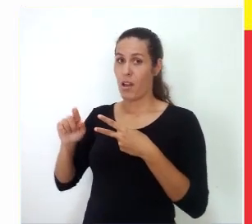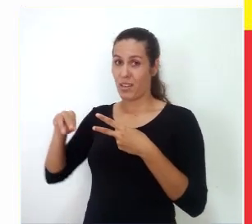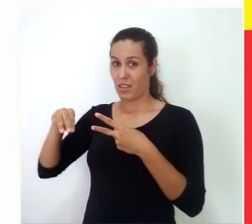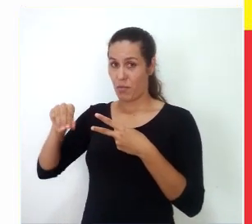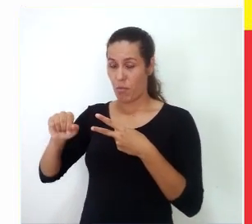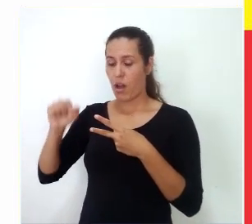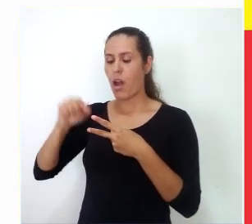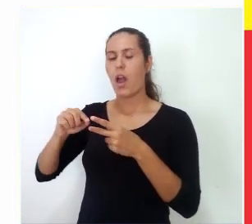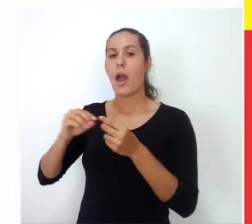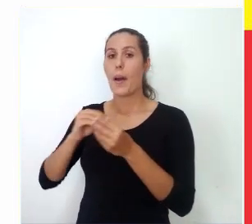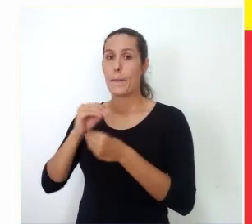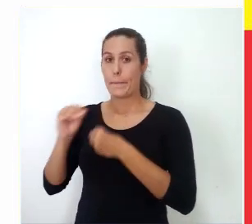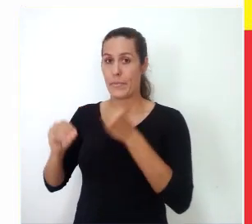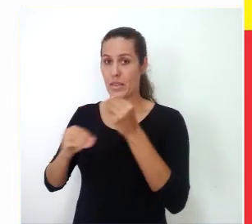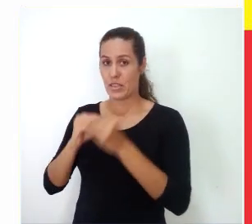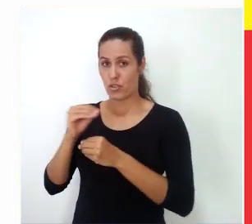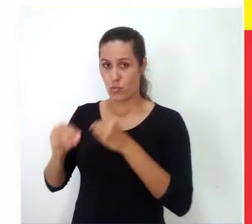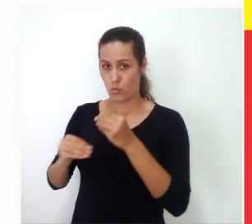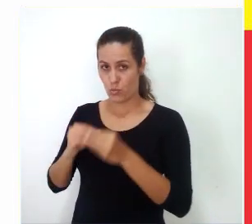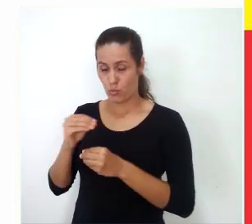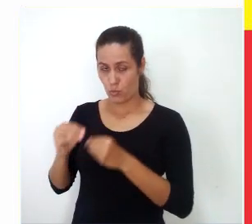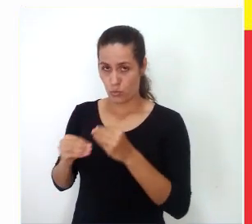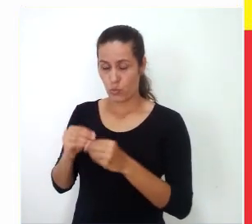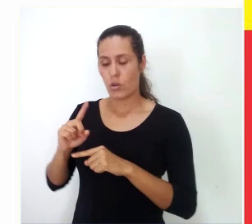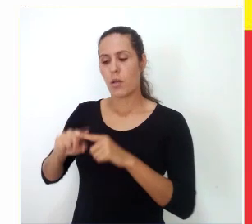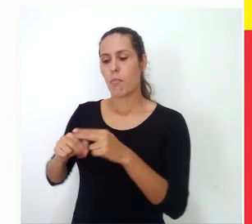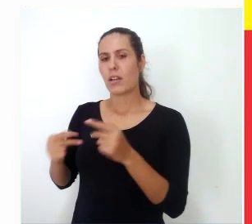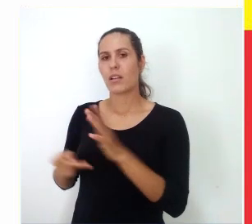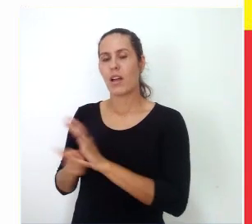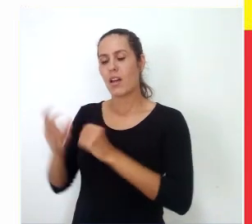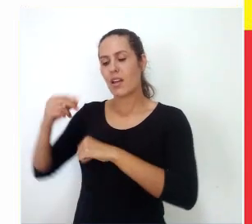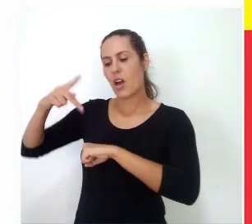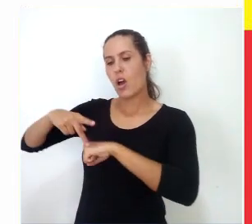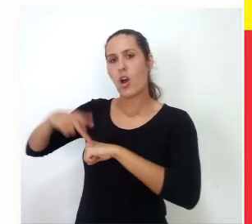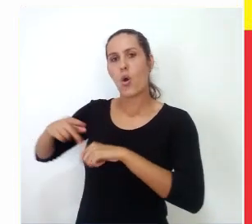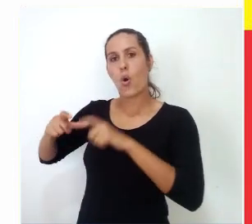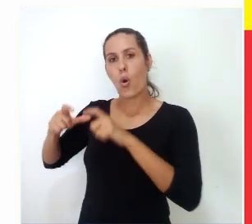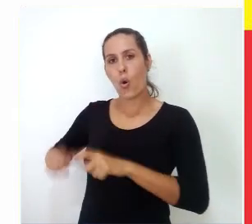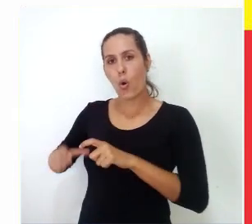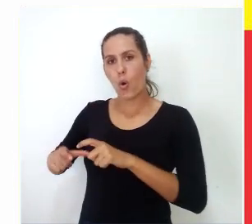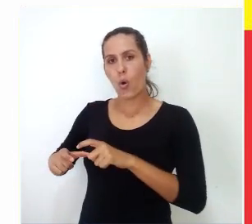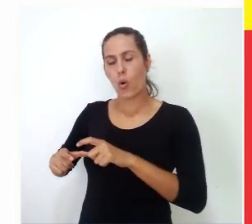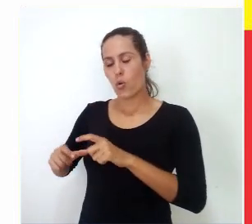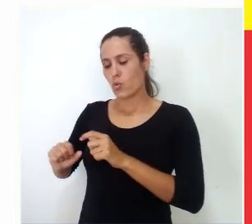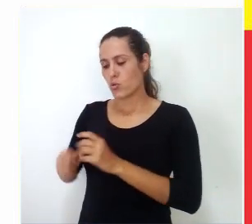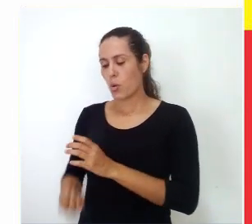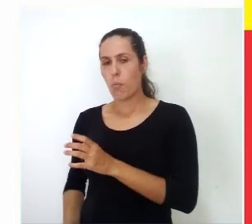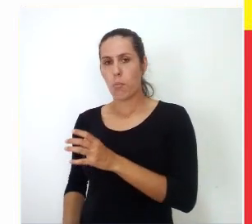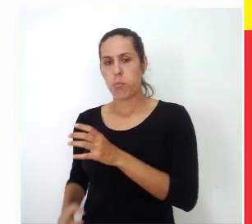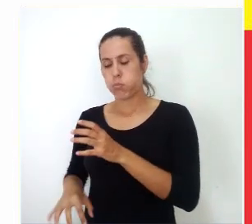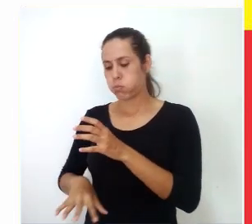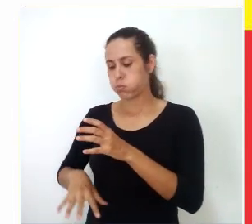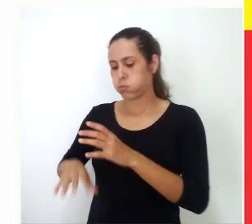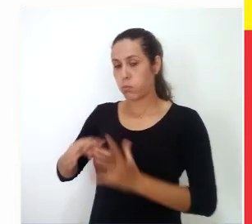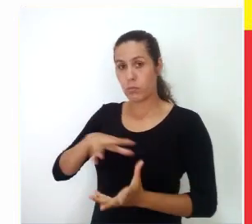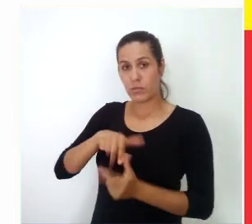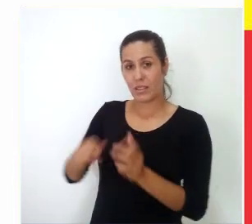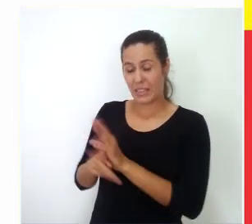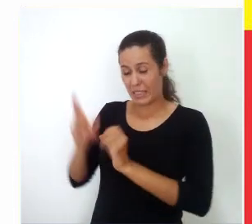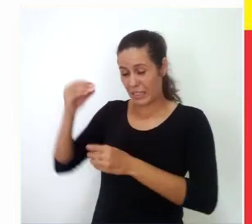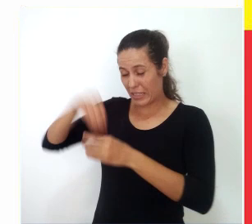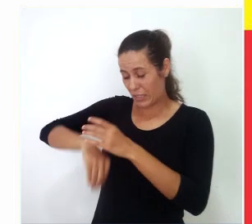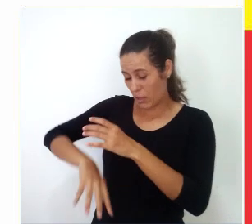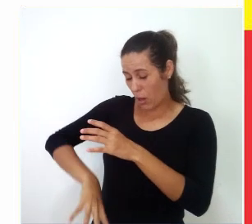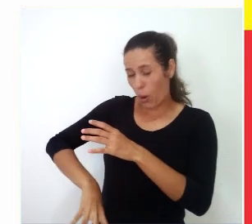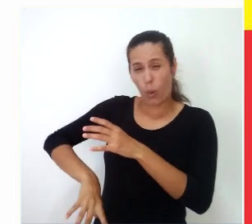a mistura de materiais rochosos no estado de fusão que se encontra no interior